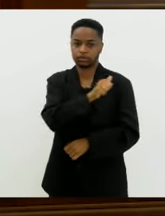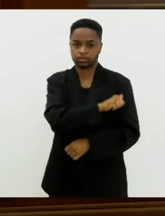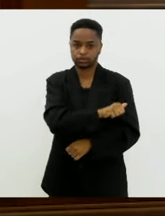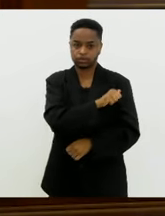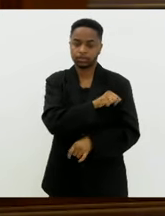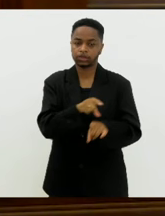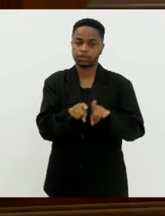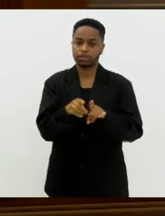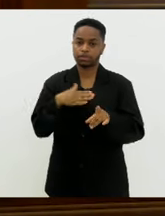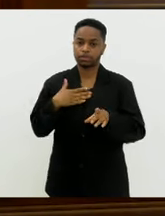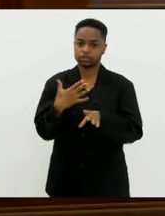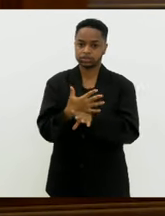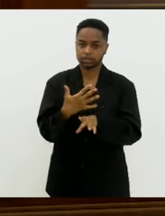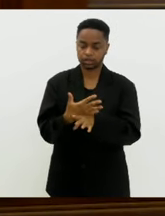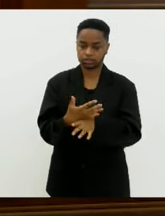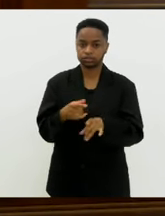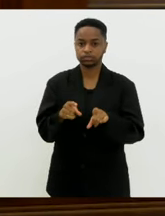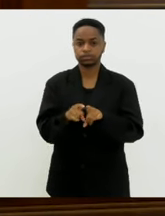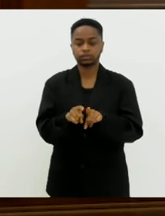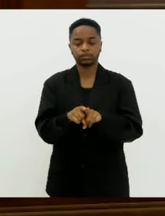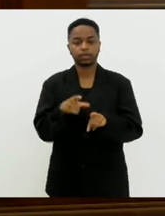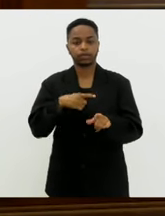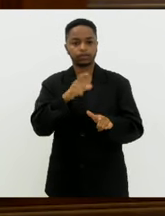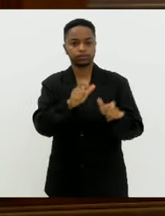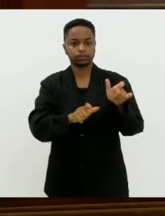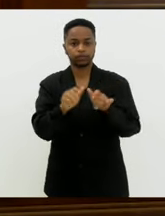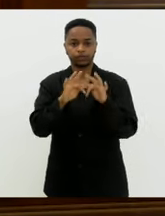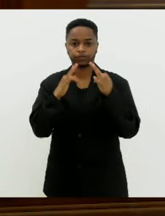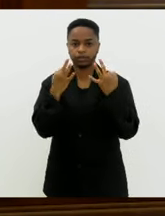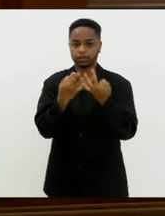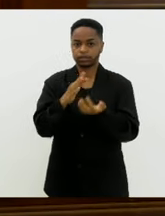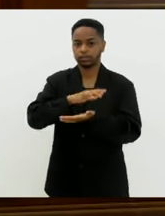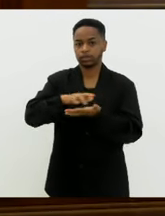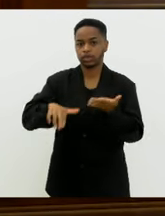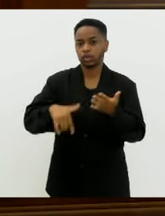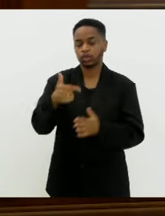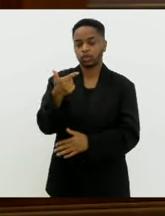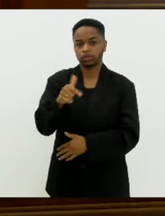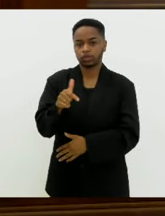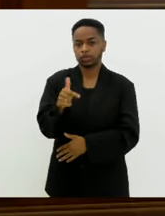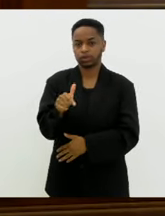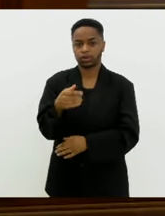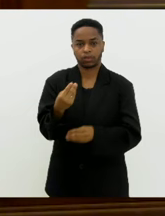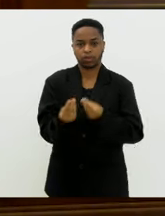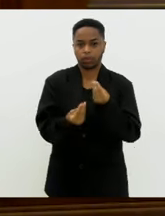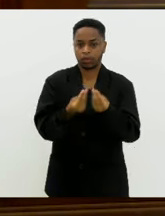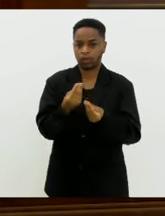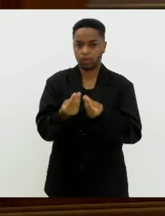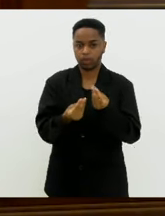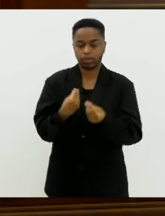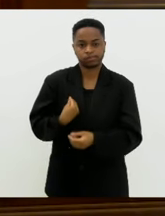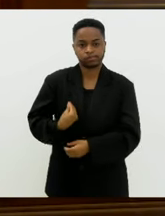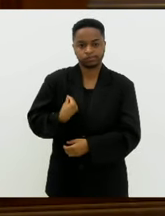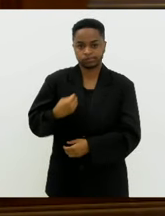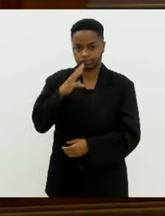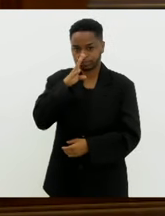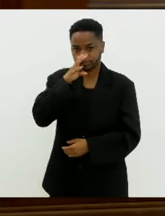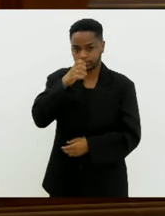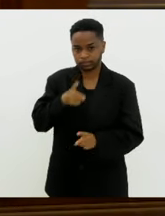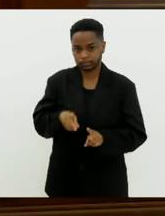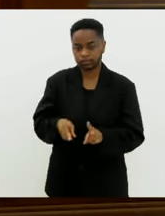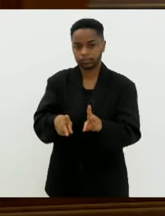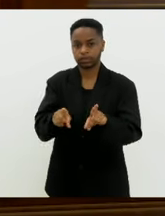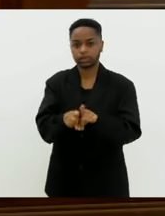venho. Famílias que não possuem as menores condições de existência. Famílias